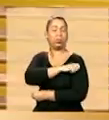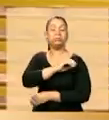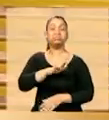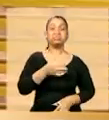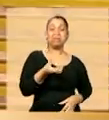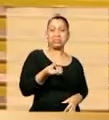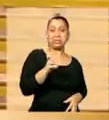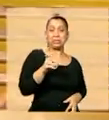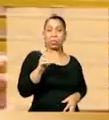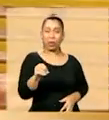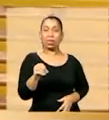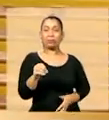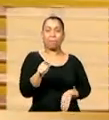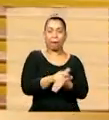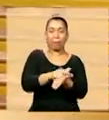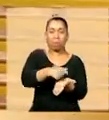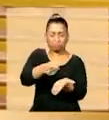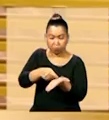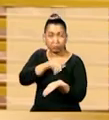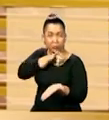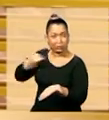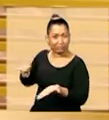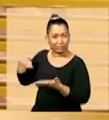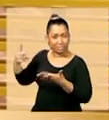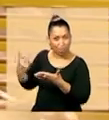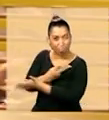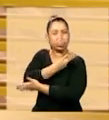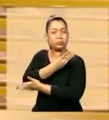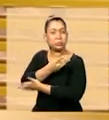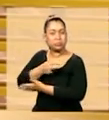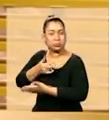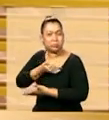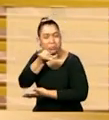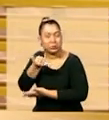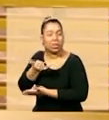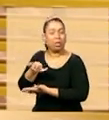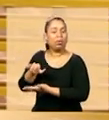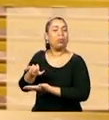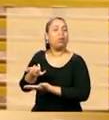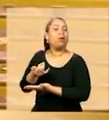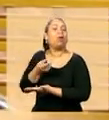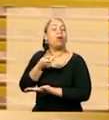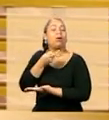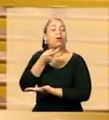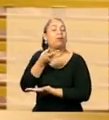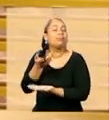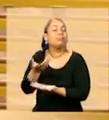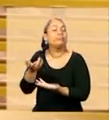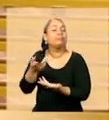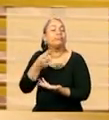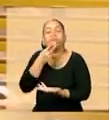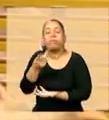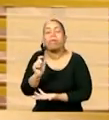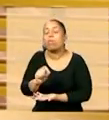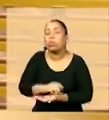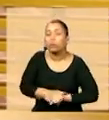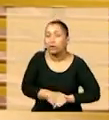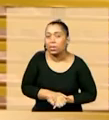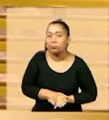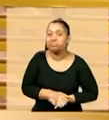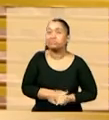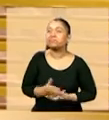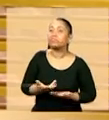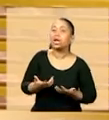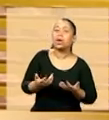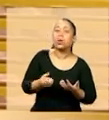de 650 notificações mês, é possível traçar um perfil de quais áreas estão esses acidentes,